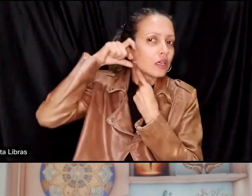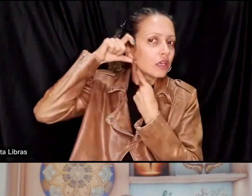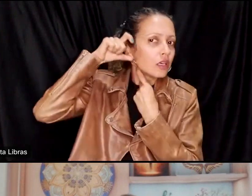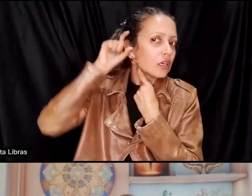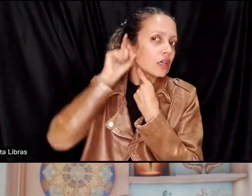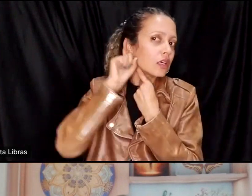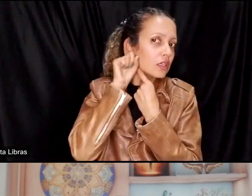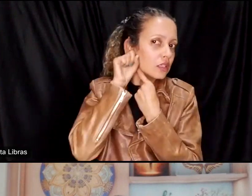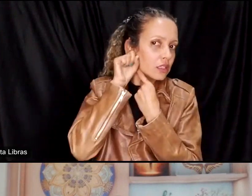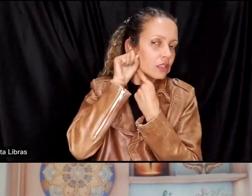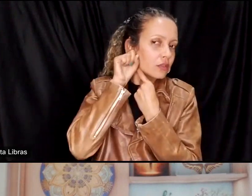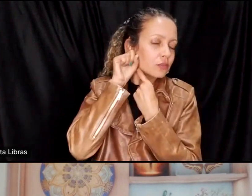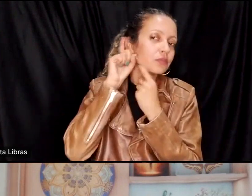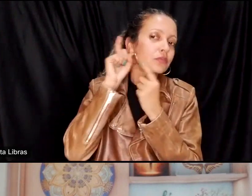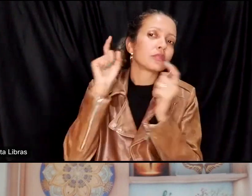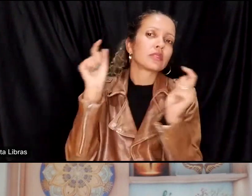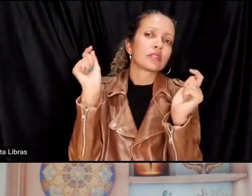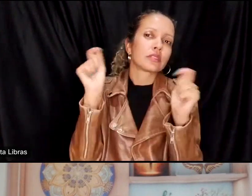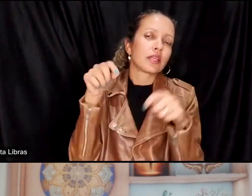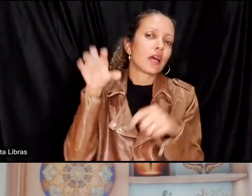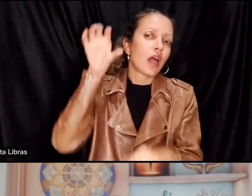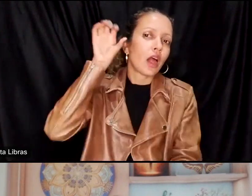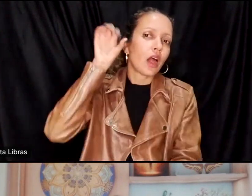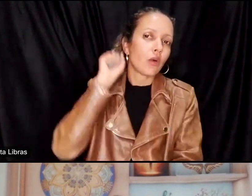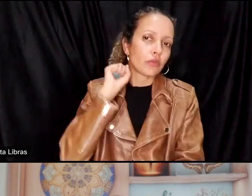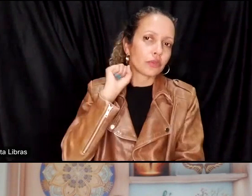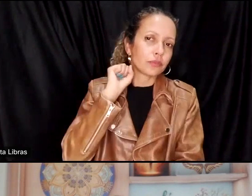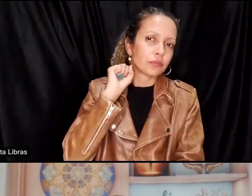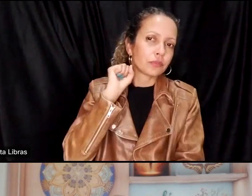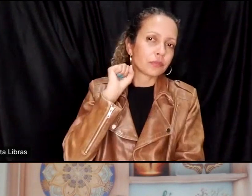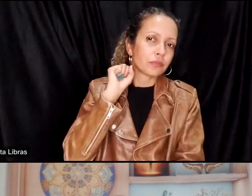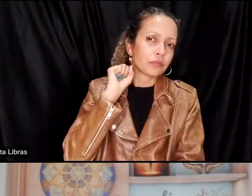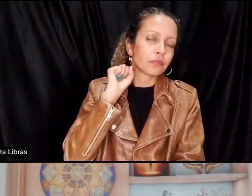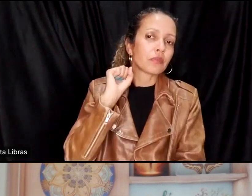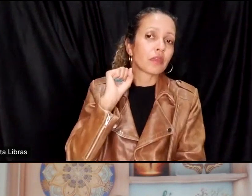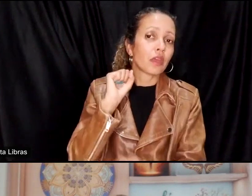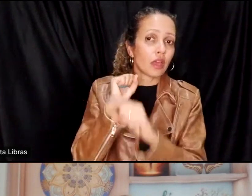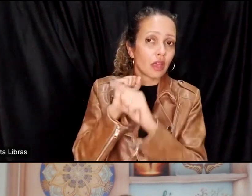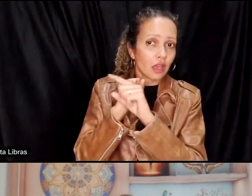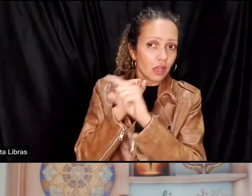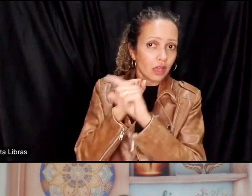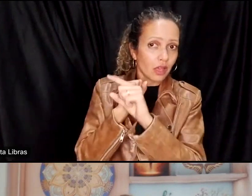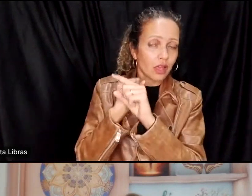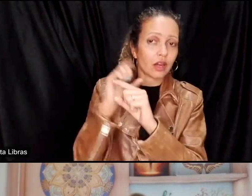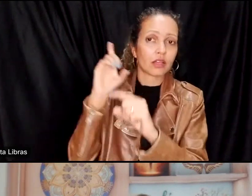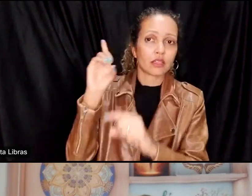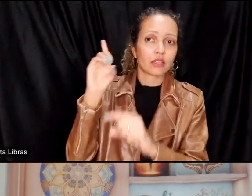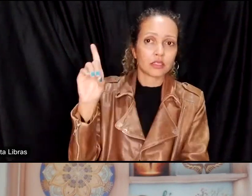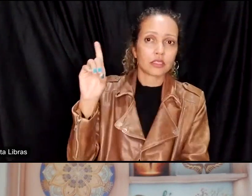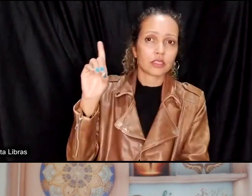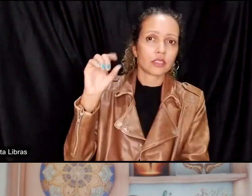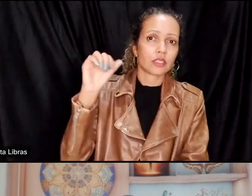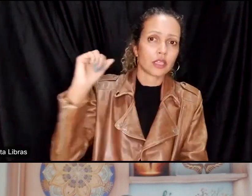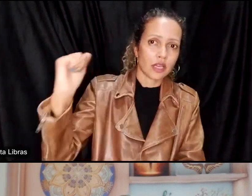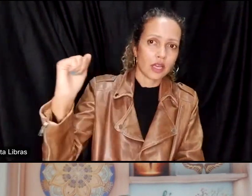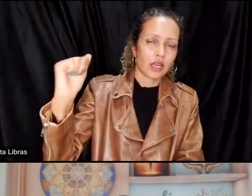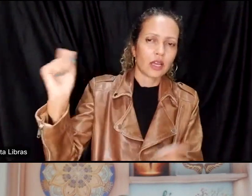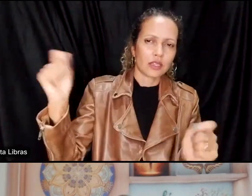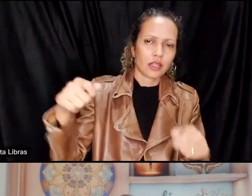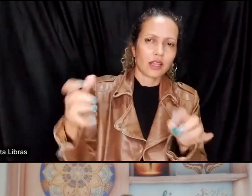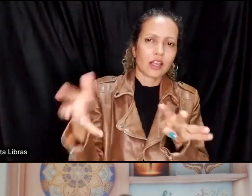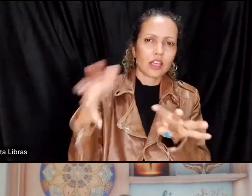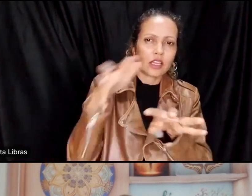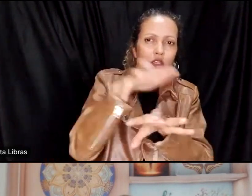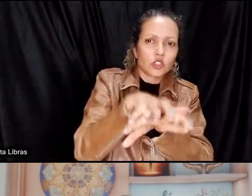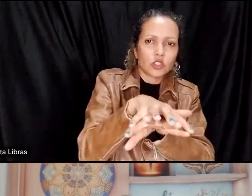e ela passa a ouvir. Então, ela pode estar inclusa em qualquer lugar, na escola, na sociedade,